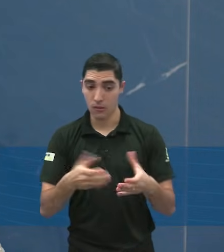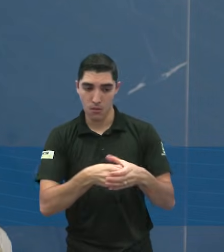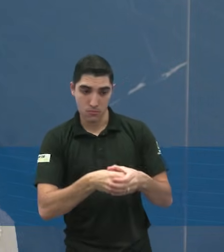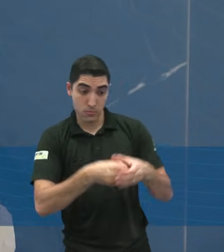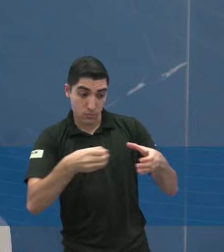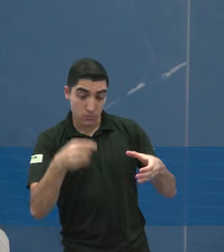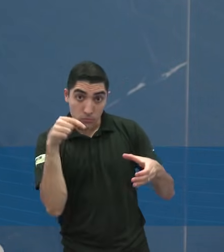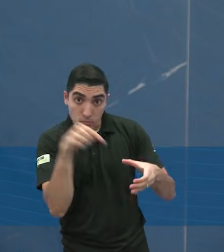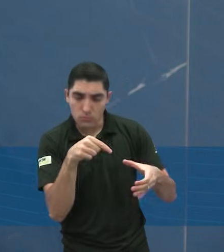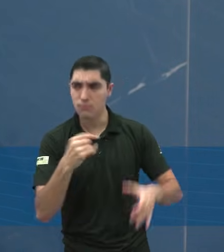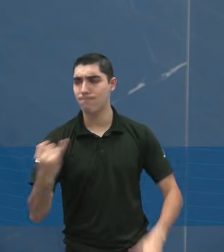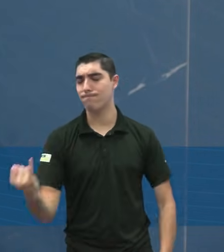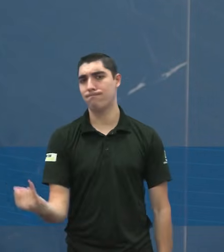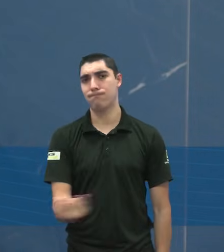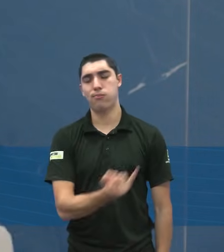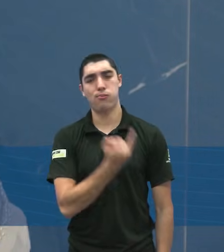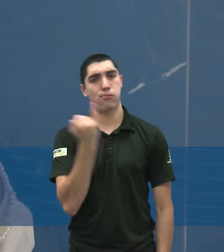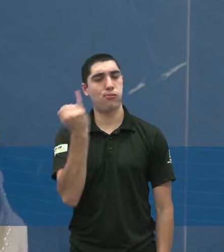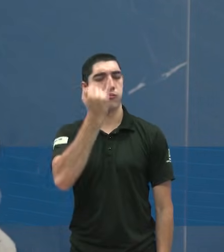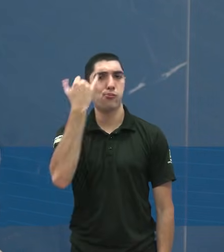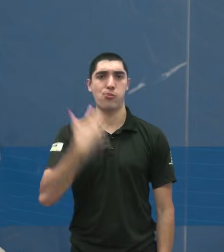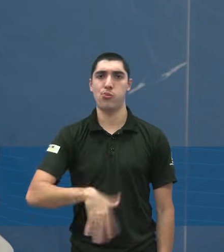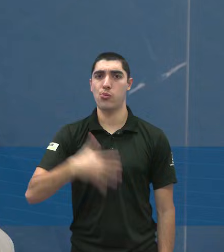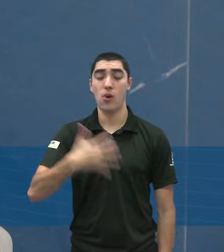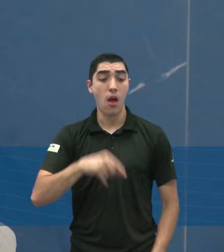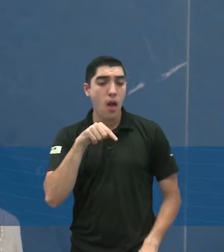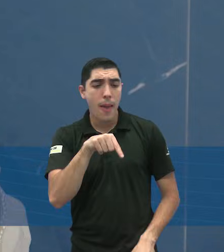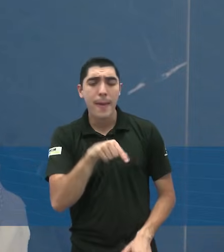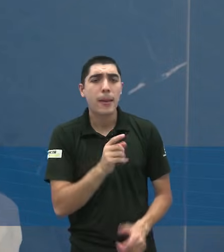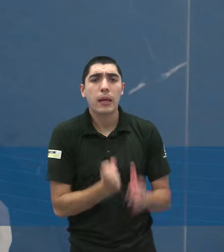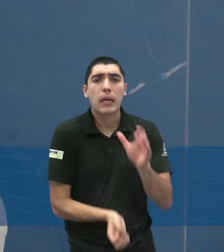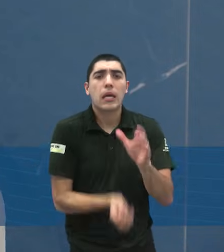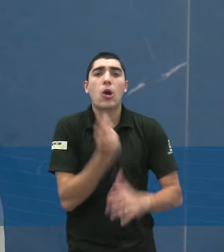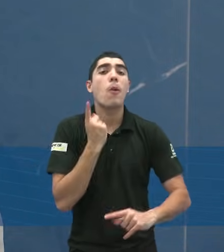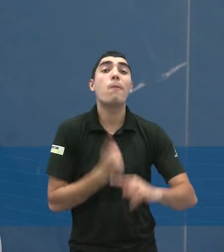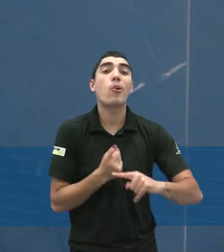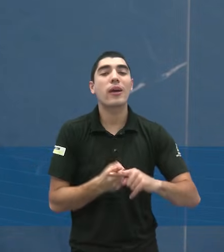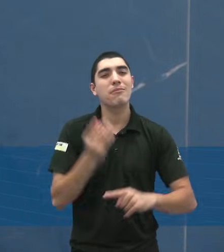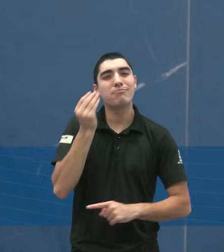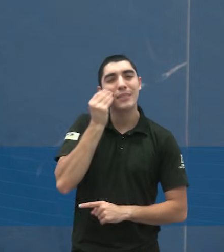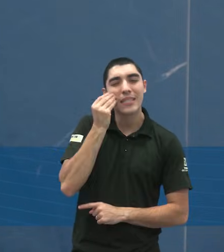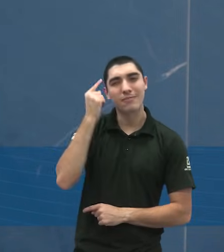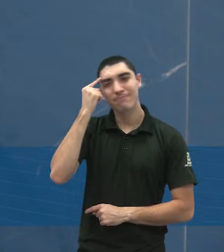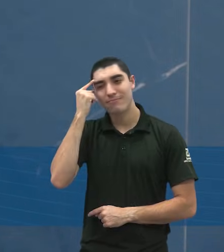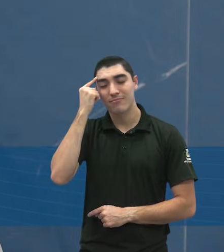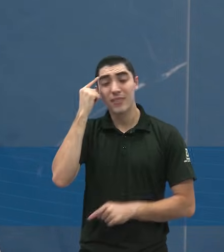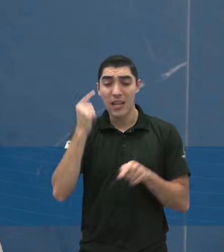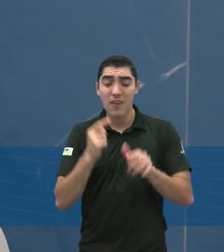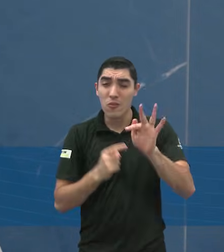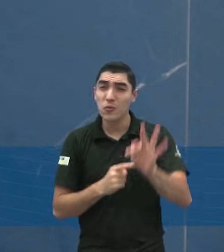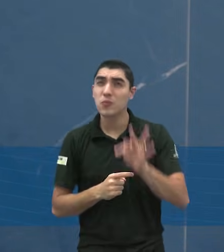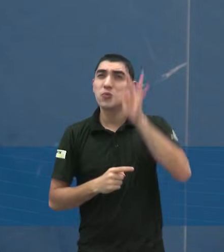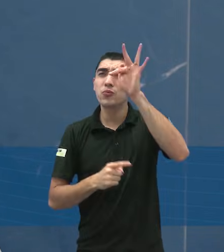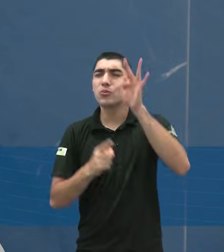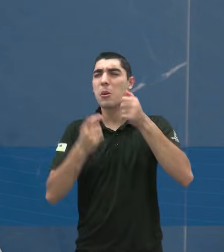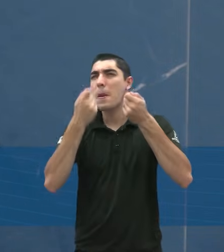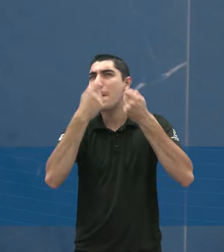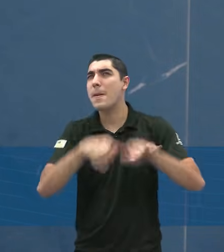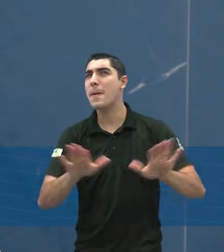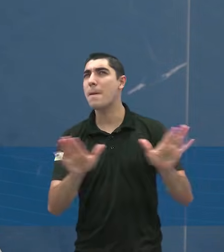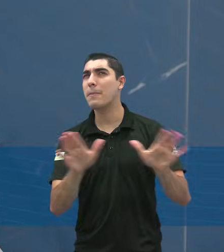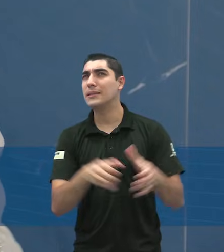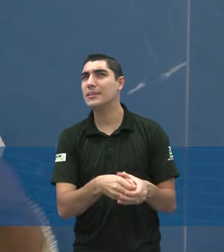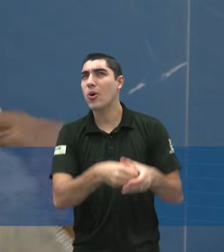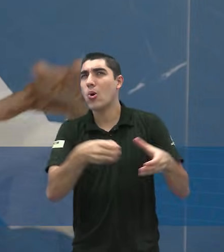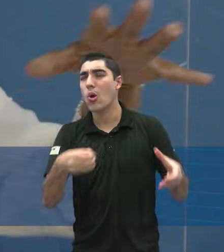é fundamental. Elas foram criadas para que um dia a gente pudesse removê-las, porque não precisasse mais das